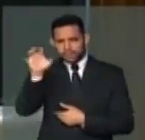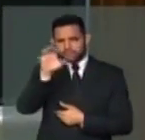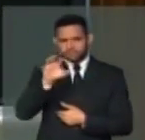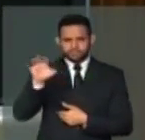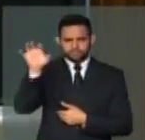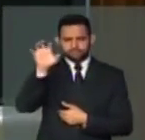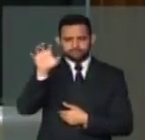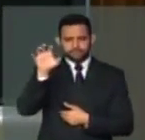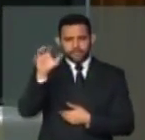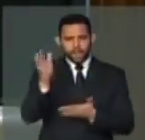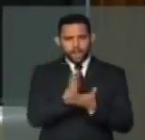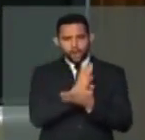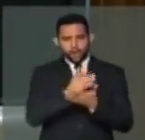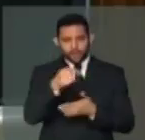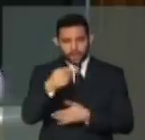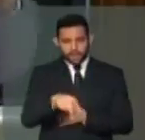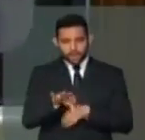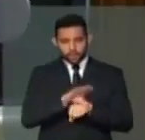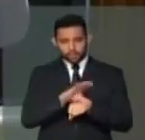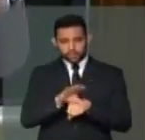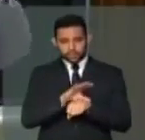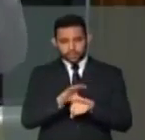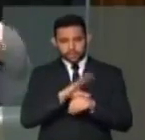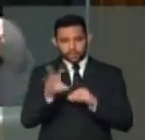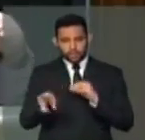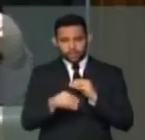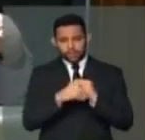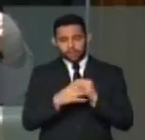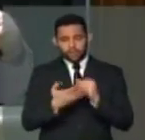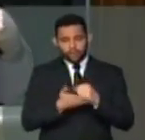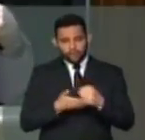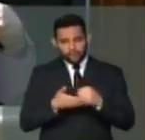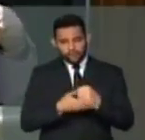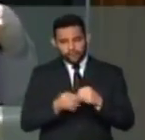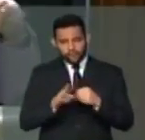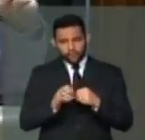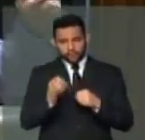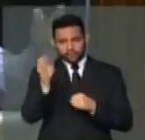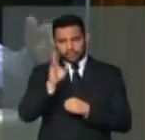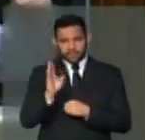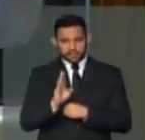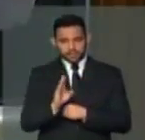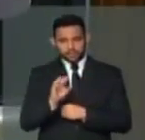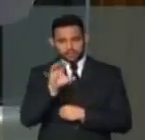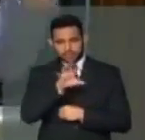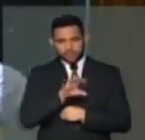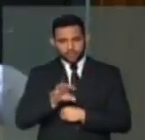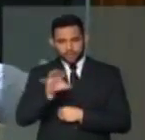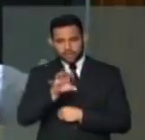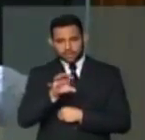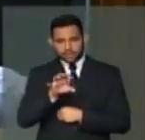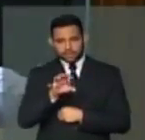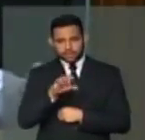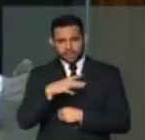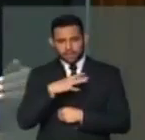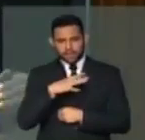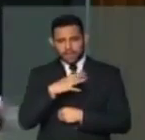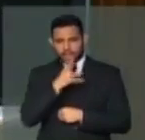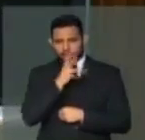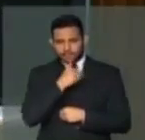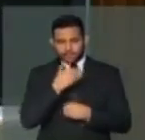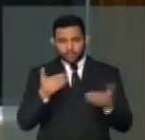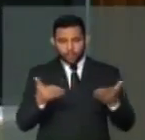regiões. Aqui, Augusto, na Constituinte, colocamos os fundos. Brasília e o Centro-Oeste eram atrasados,